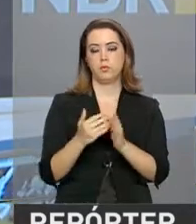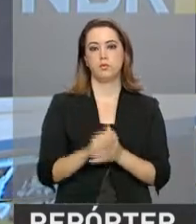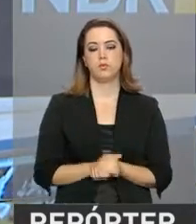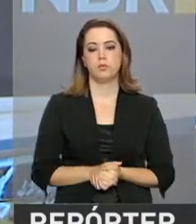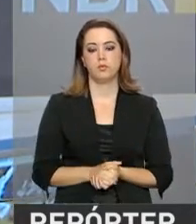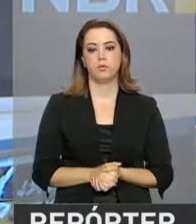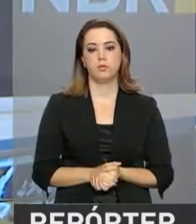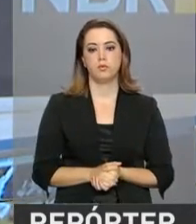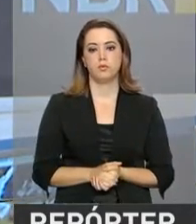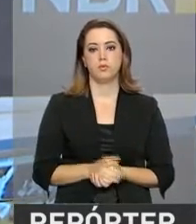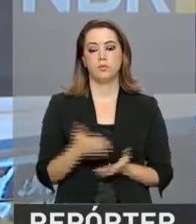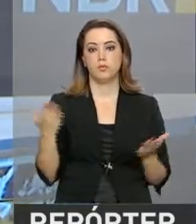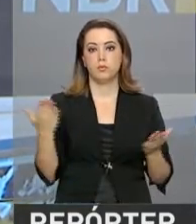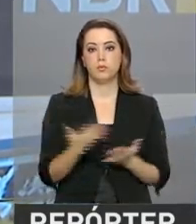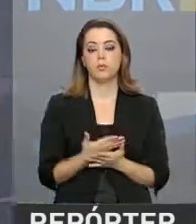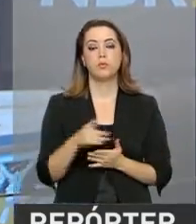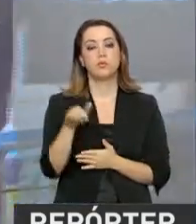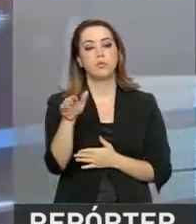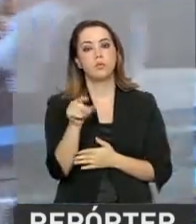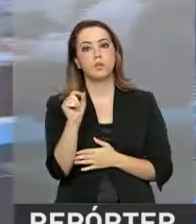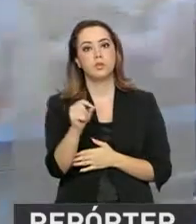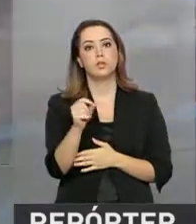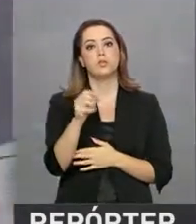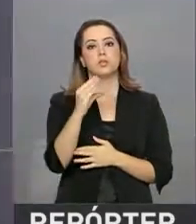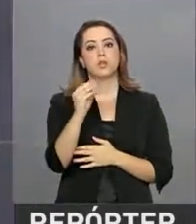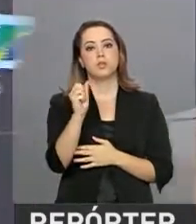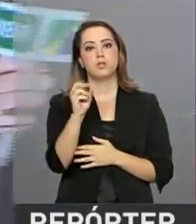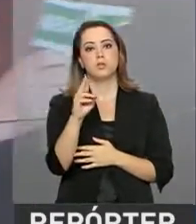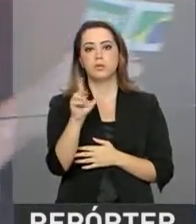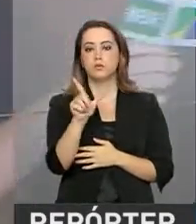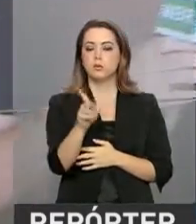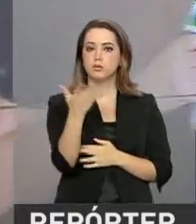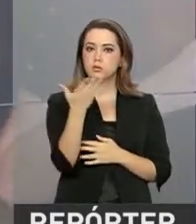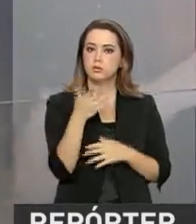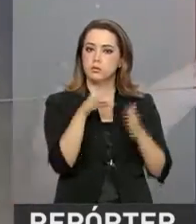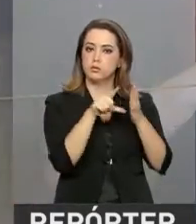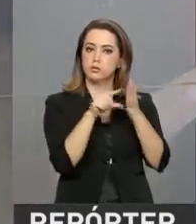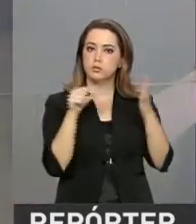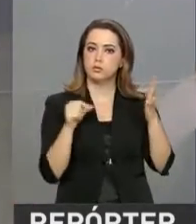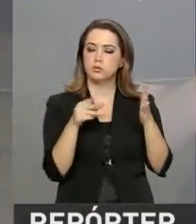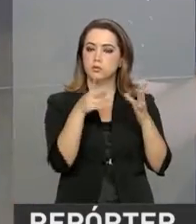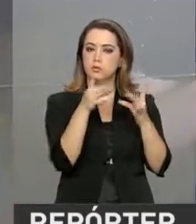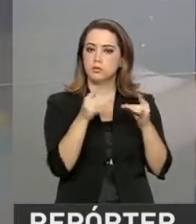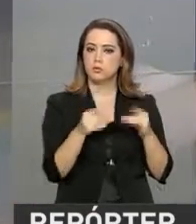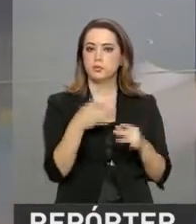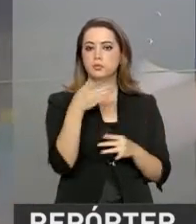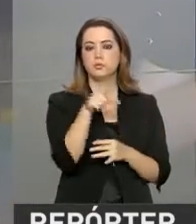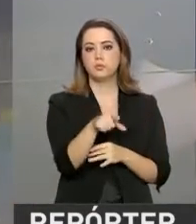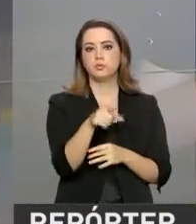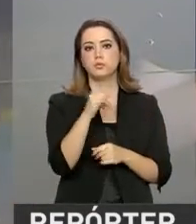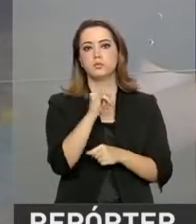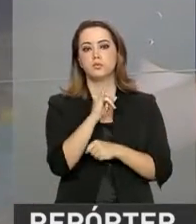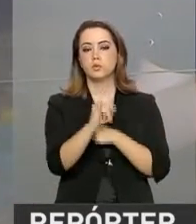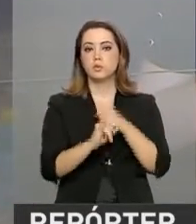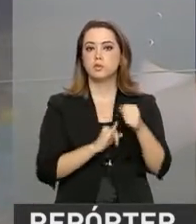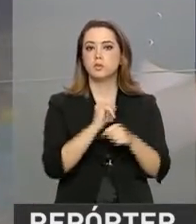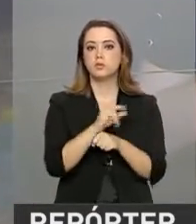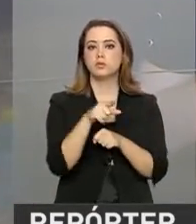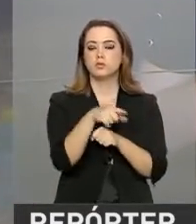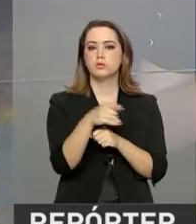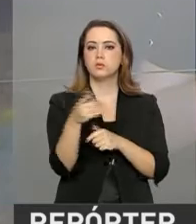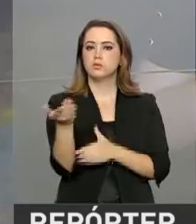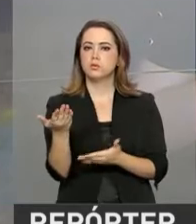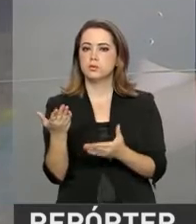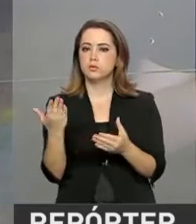e vamos agora chamar repórter karina bacchi que instalar no palácio planalto ela tem mais informações sobre esse projeto de